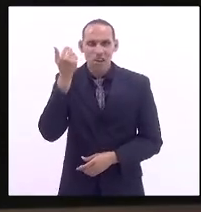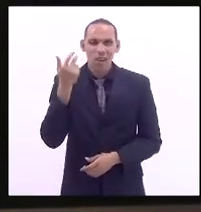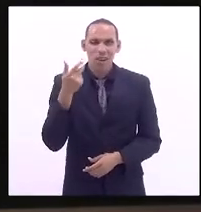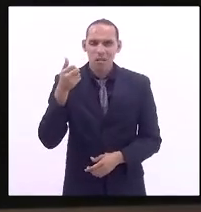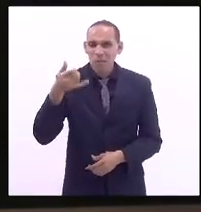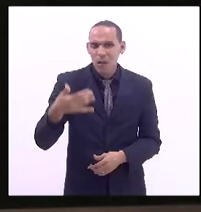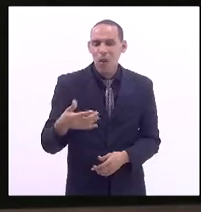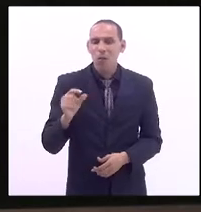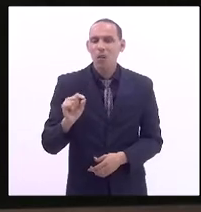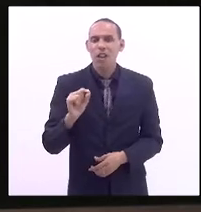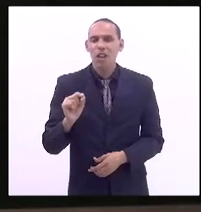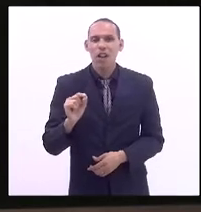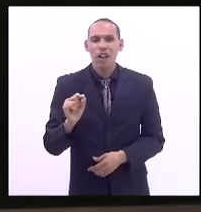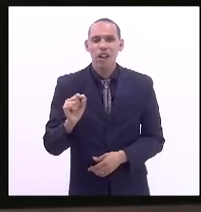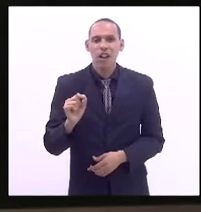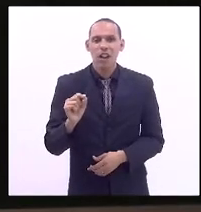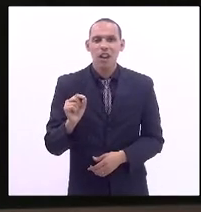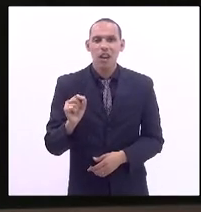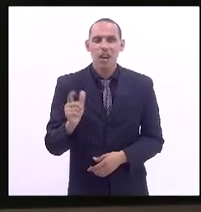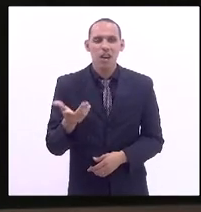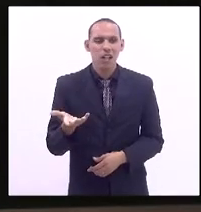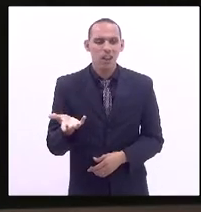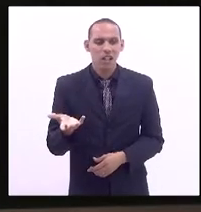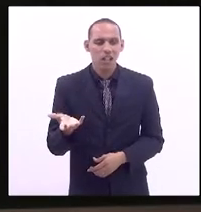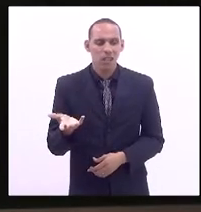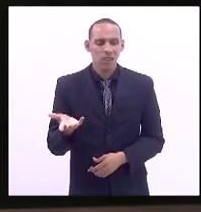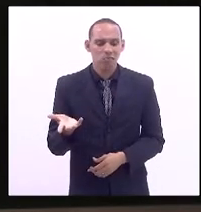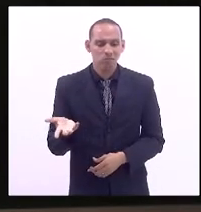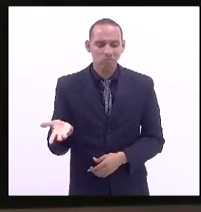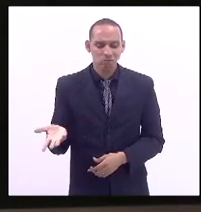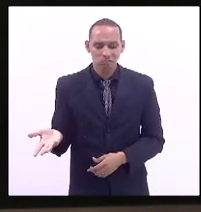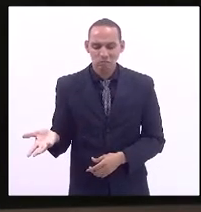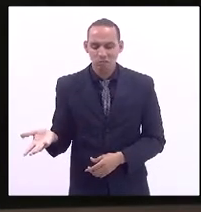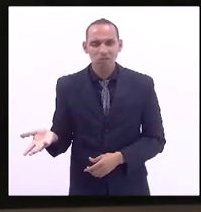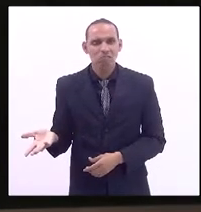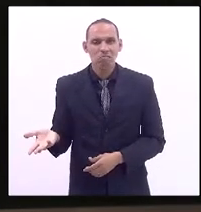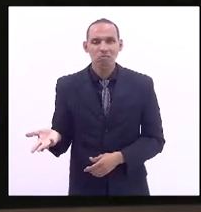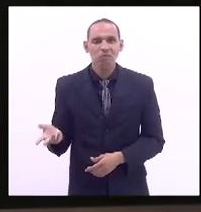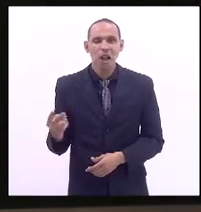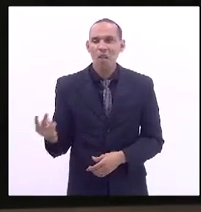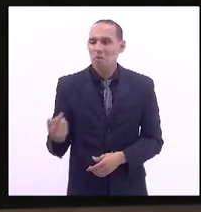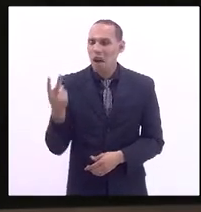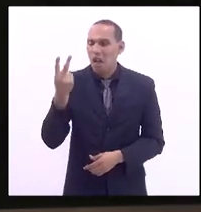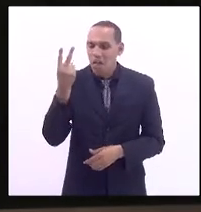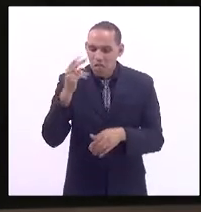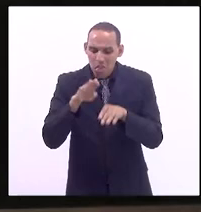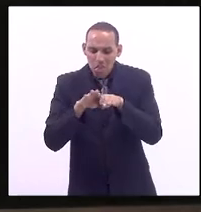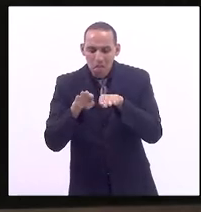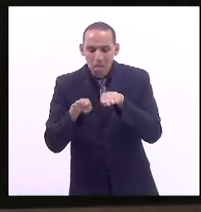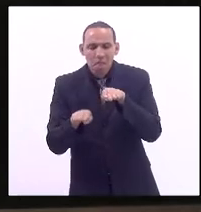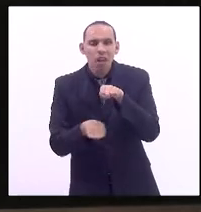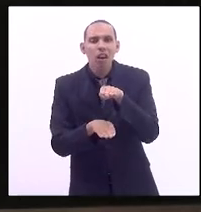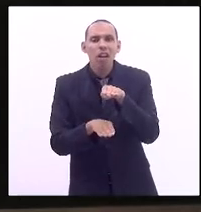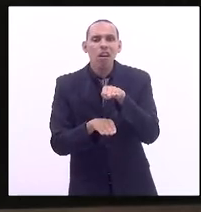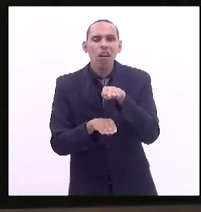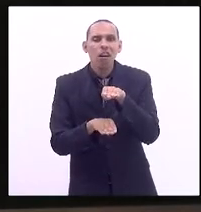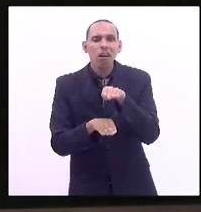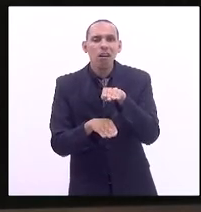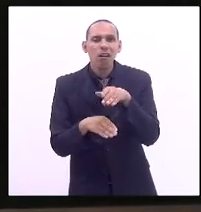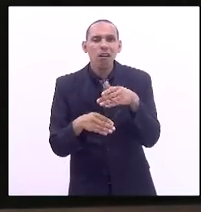é a um uma sub valor valores valoração